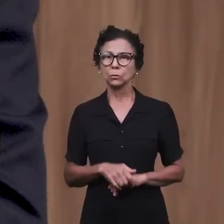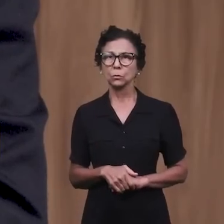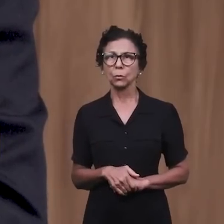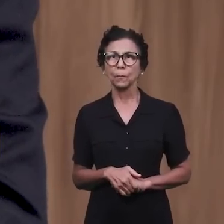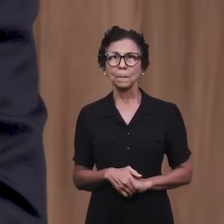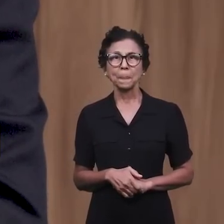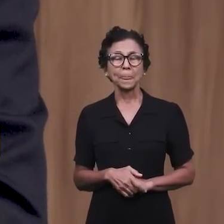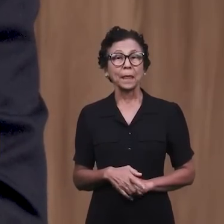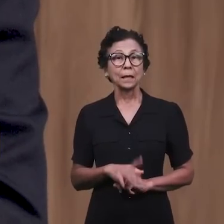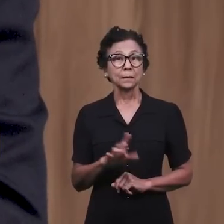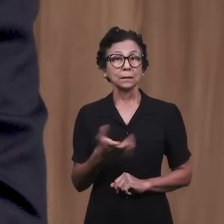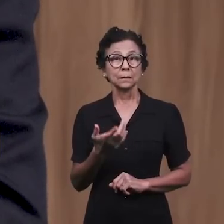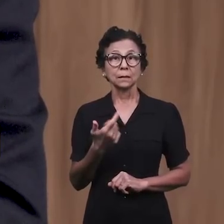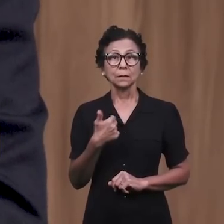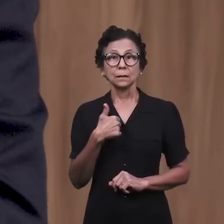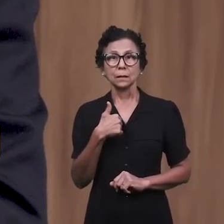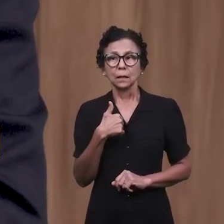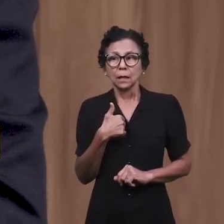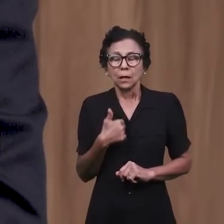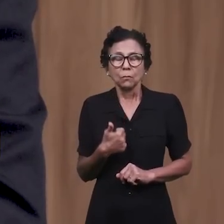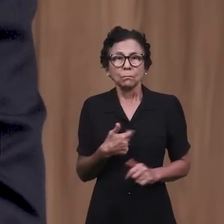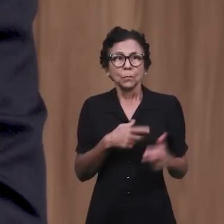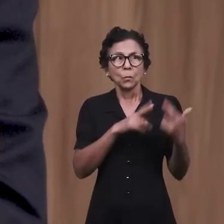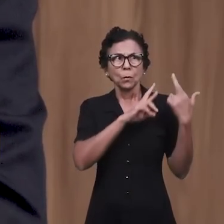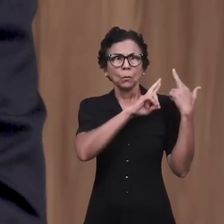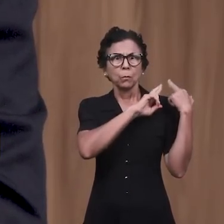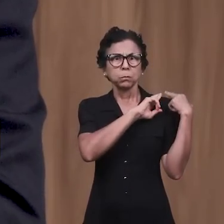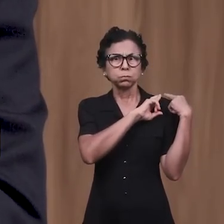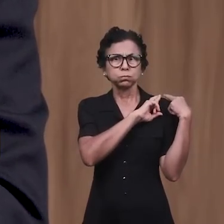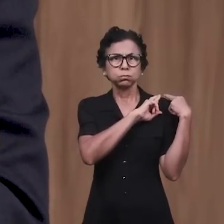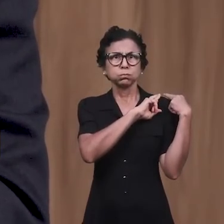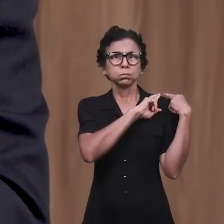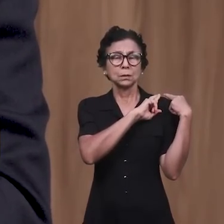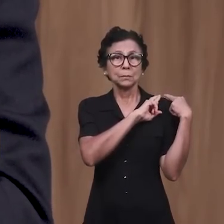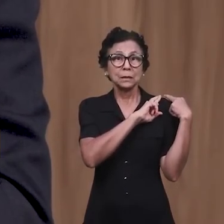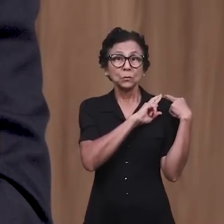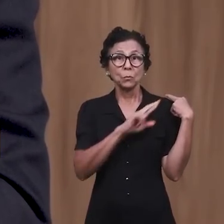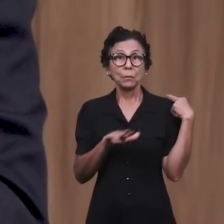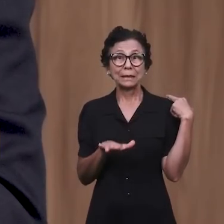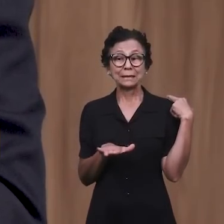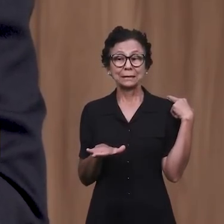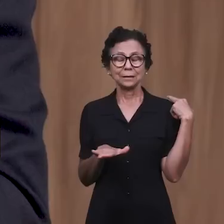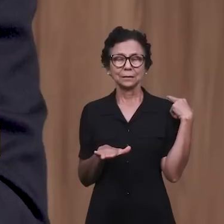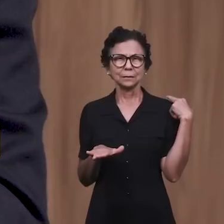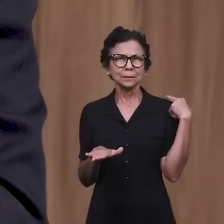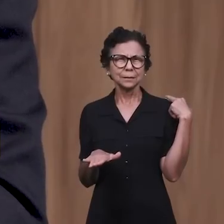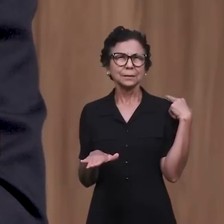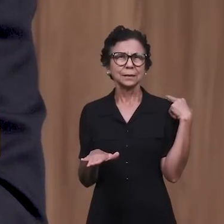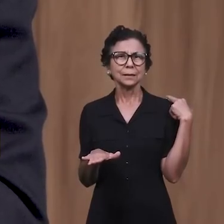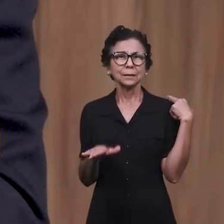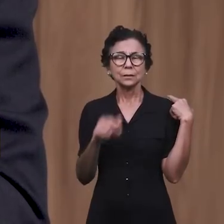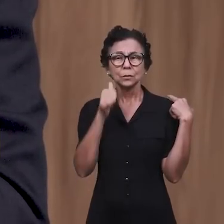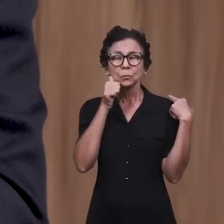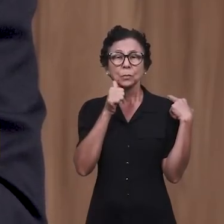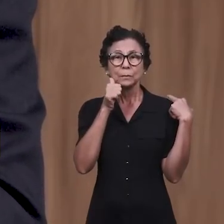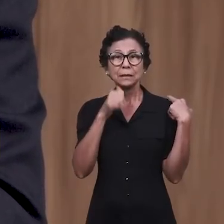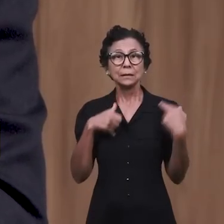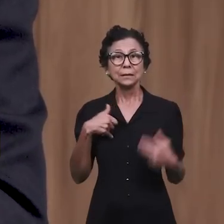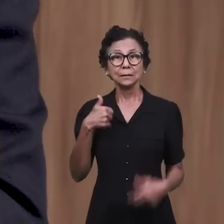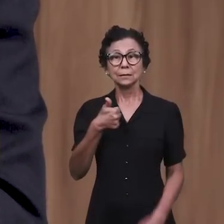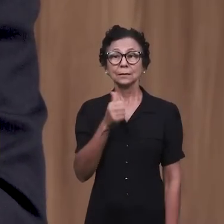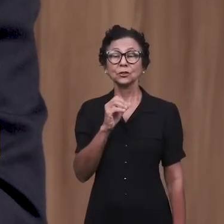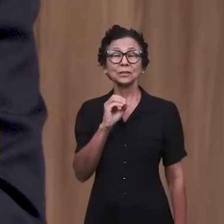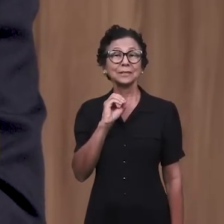meu ministério uma responsabilidade tão grande de ter que tratar do assunto de uma menina de 10 anos de